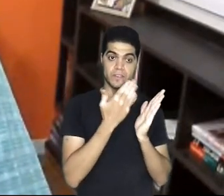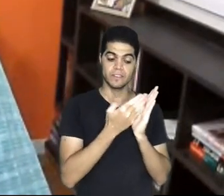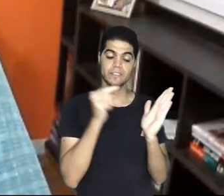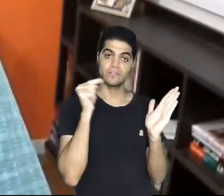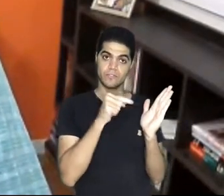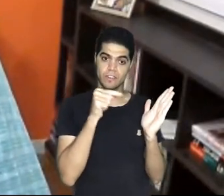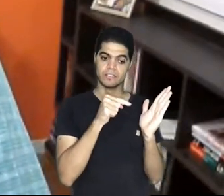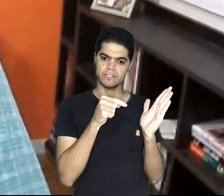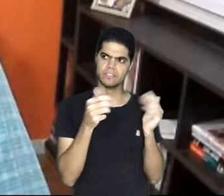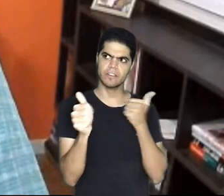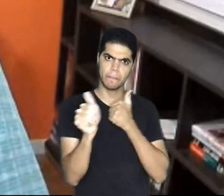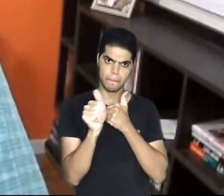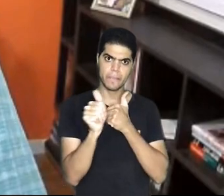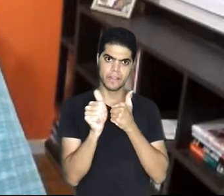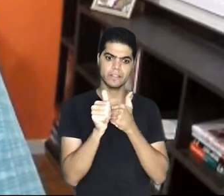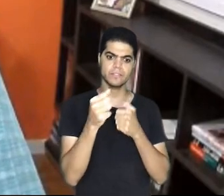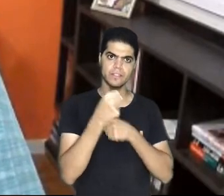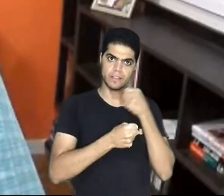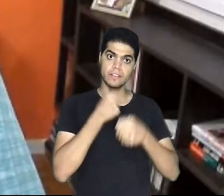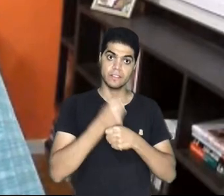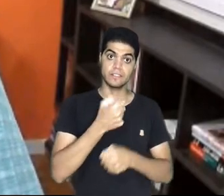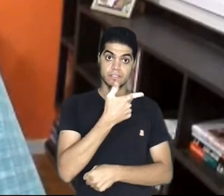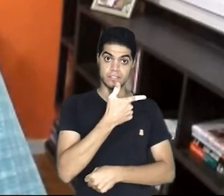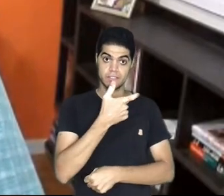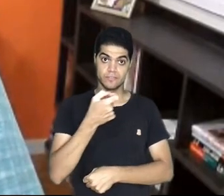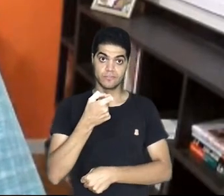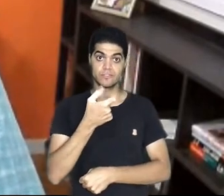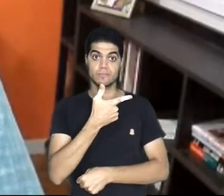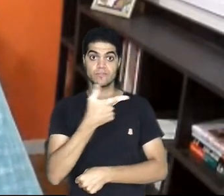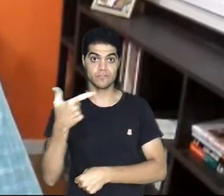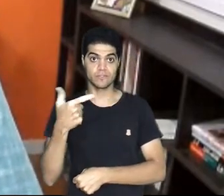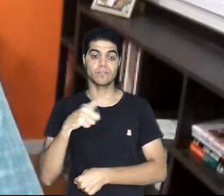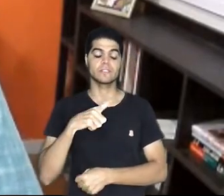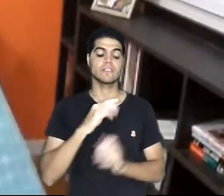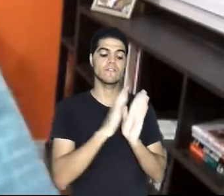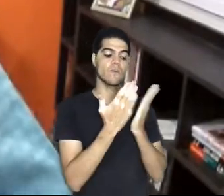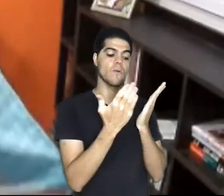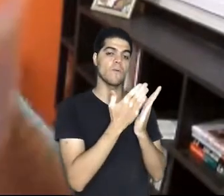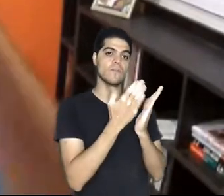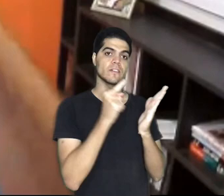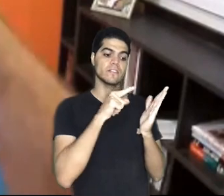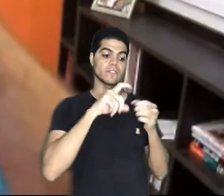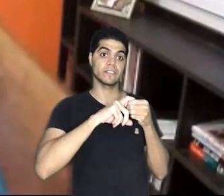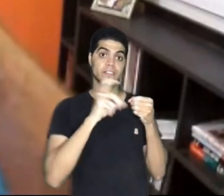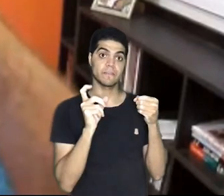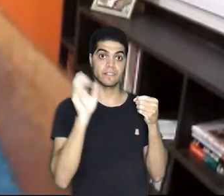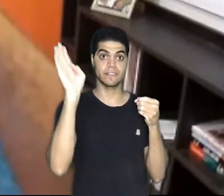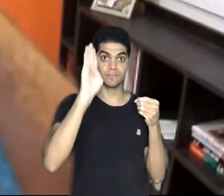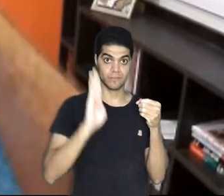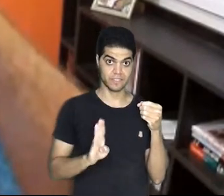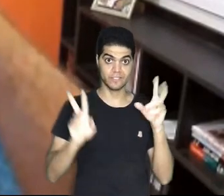publicação relativamente recente, né, ainda nesse ano de 2022, meu livro Independência do Brasil, que foi uma